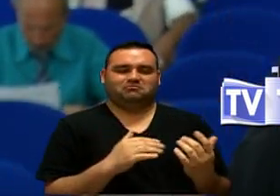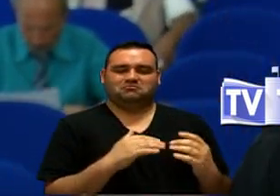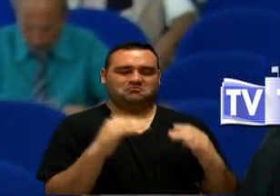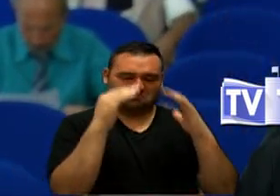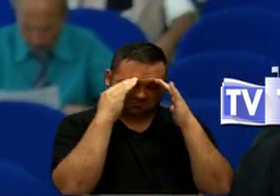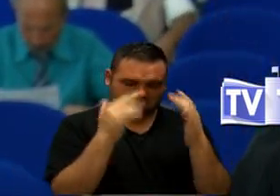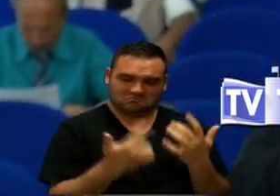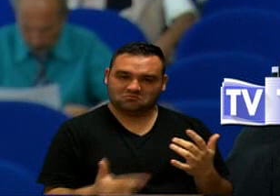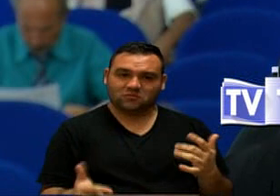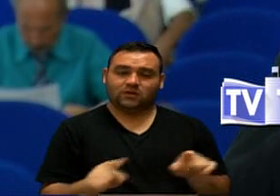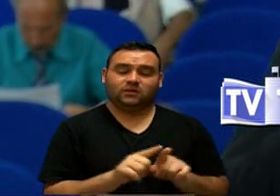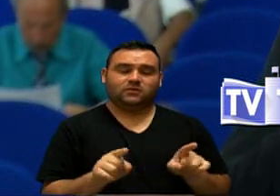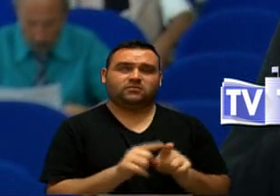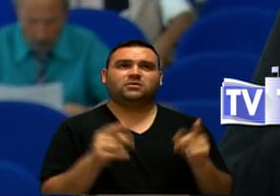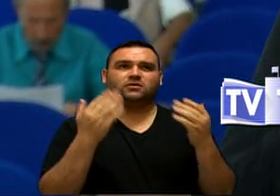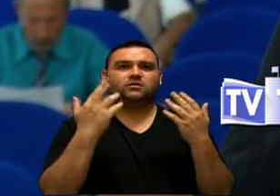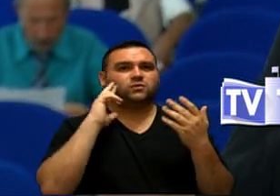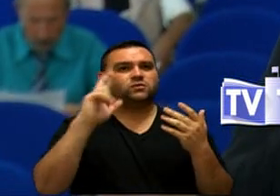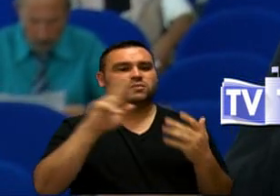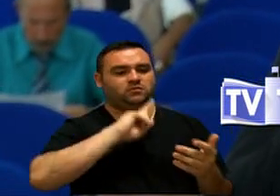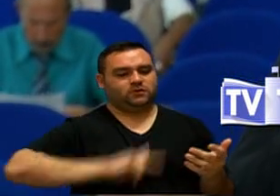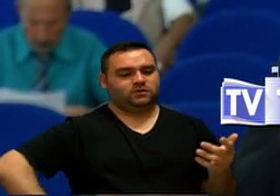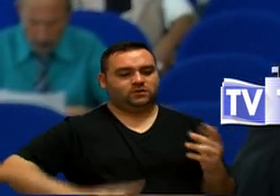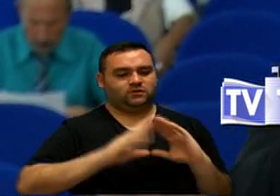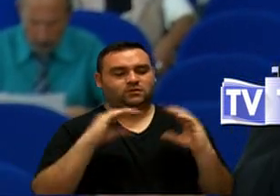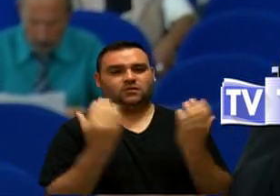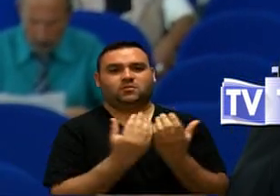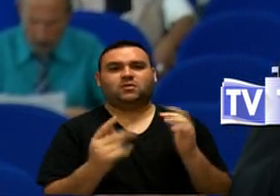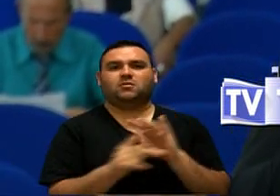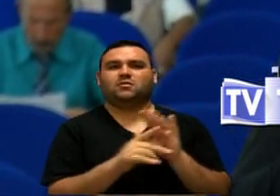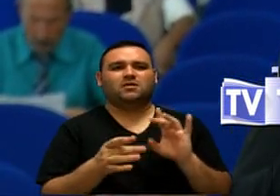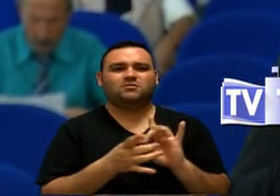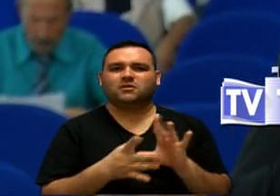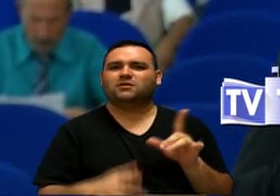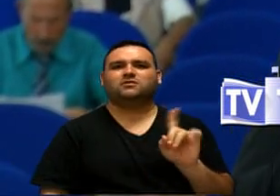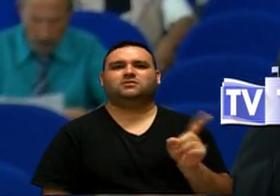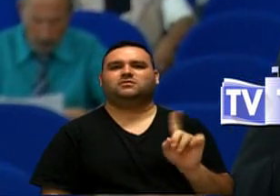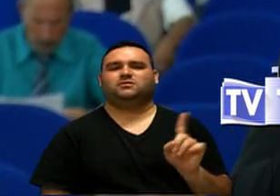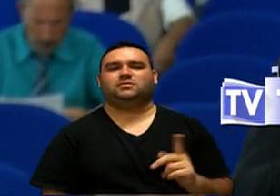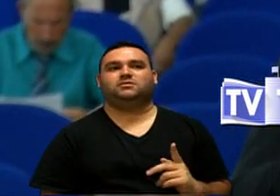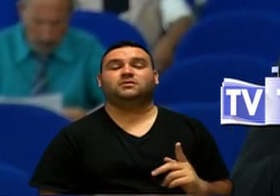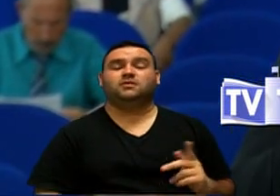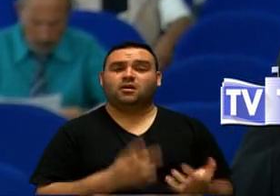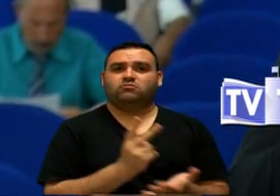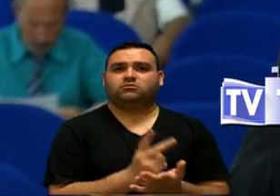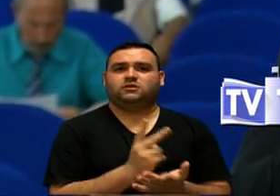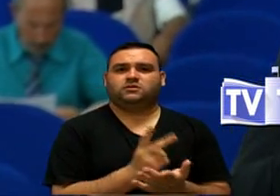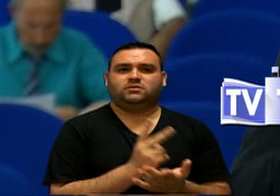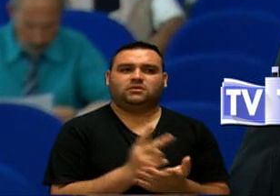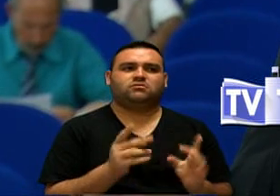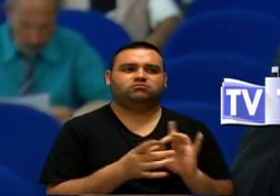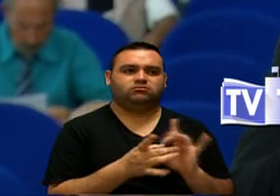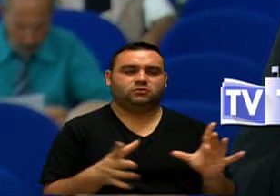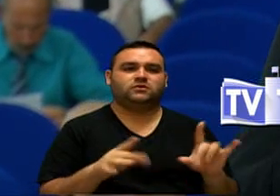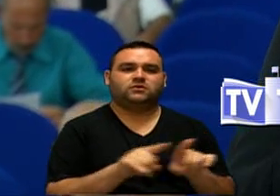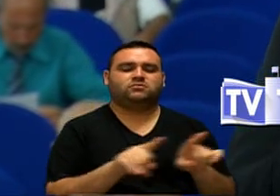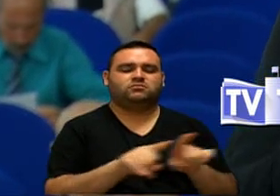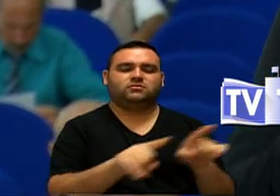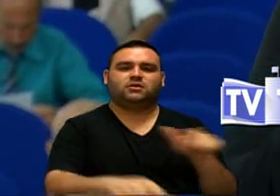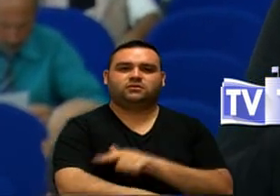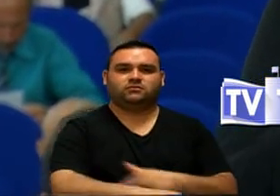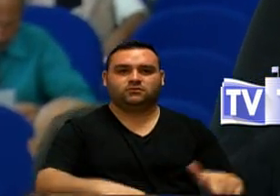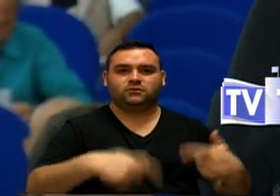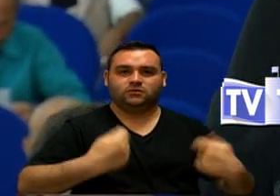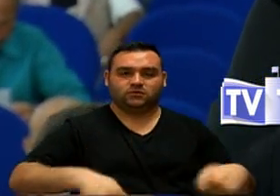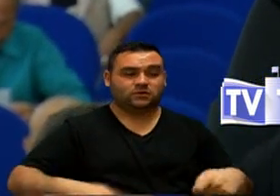audiência e com Vossa Excelência, presidente dessa casa. Ele não permita isso, presidente. Mantenha a independência e o respeito dessa